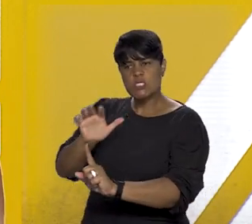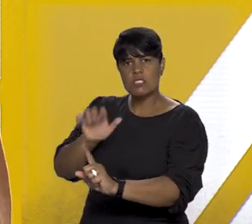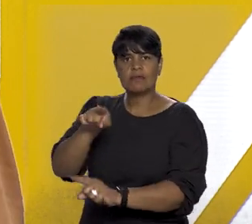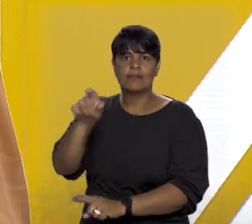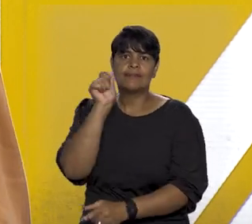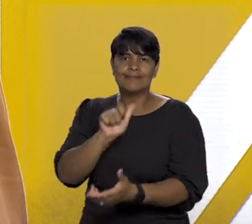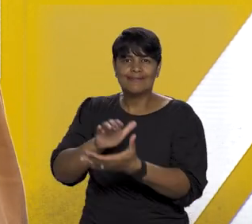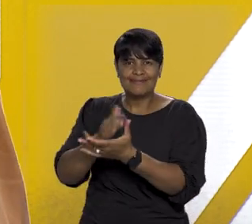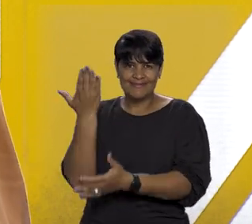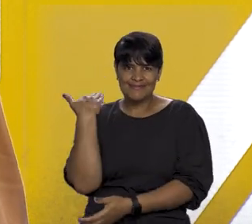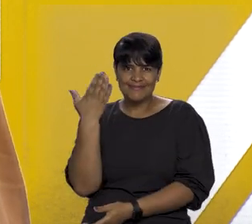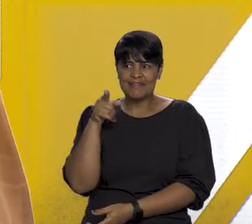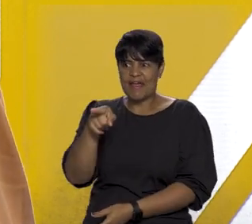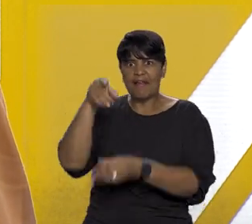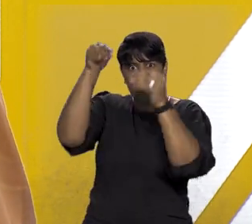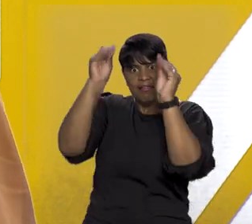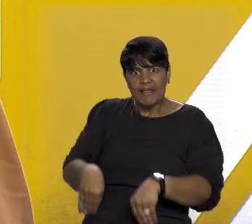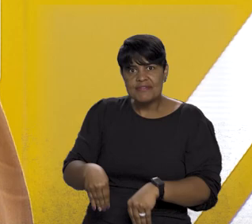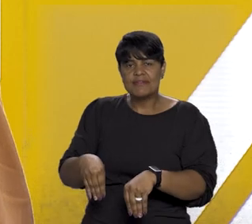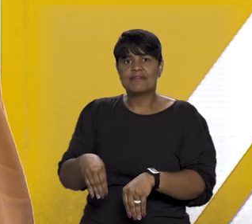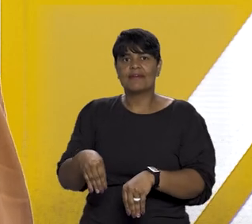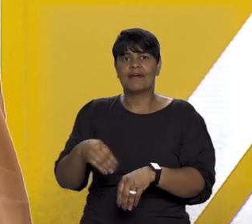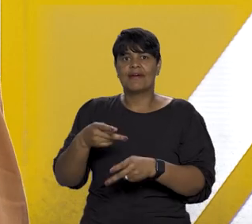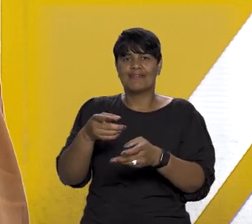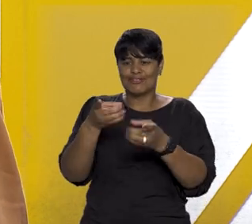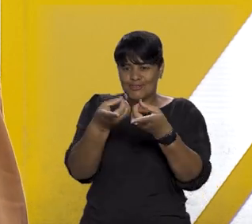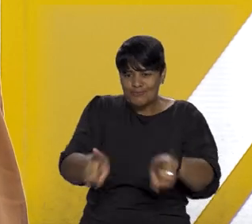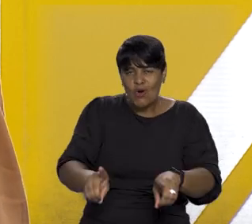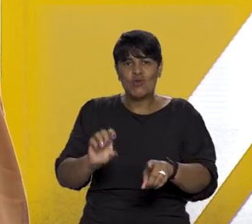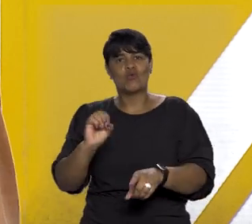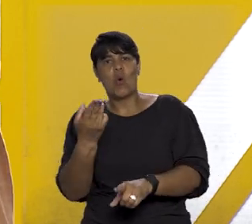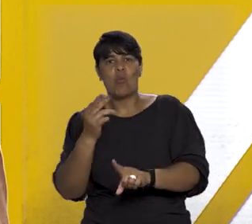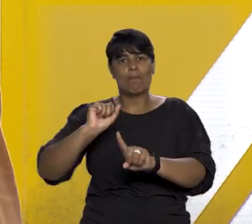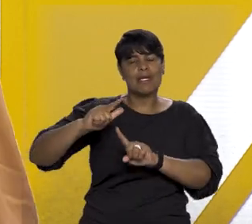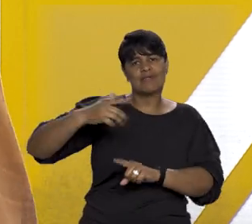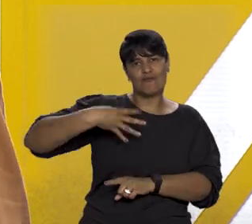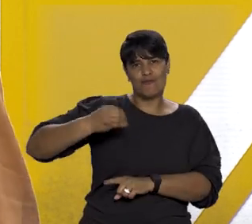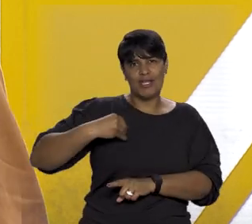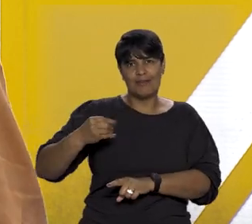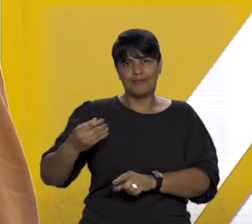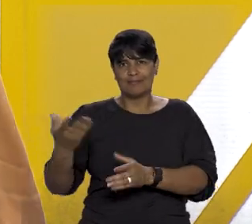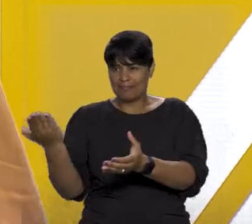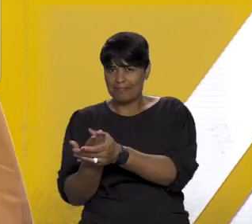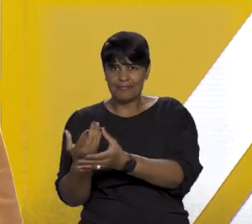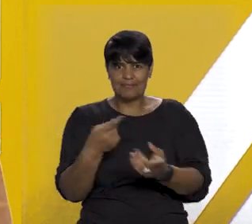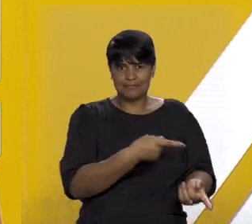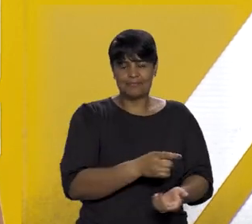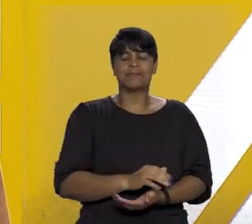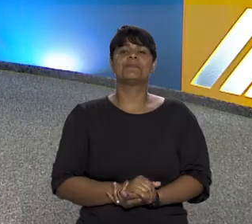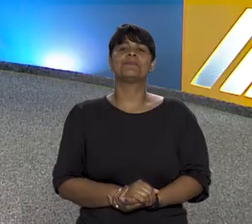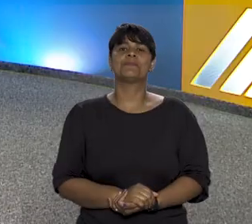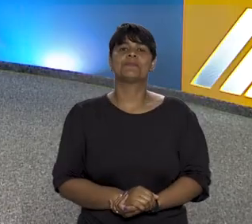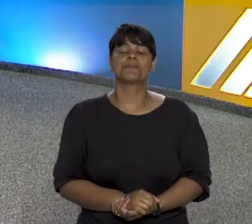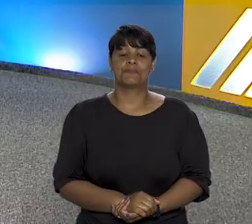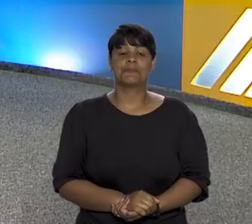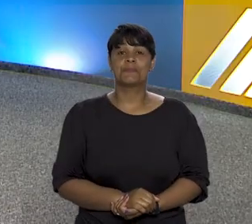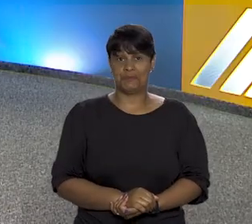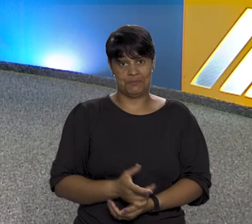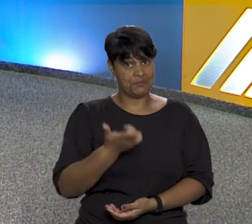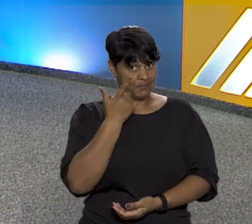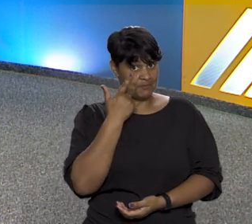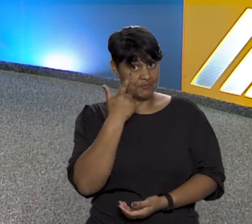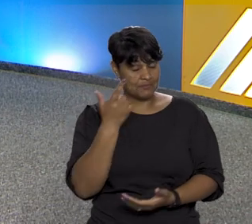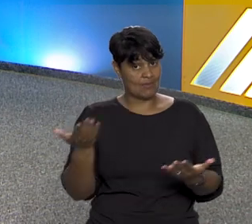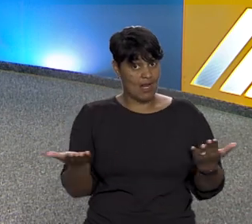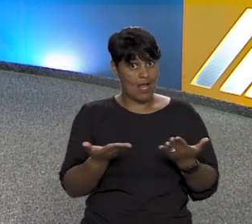ex-esposa para que desista de buscar na justiça o divórcio e a pensão alimentícia para os filhos esse